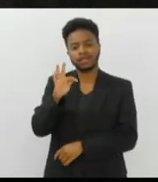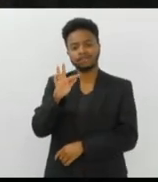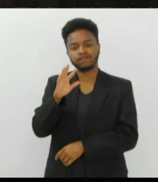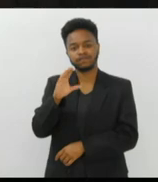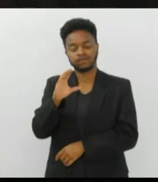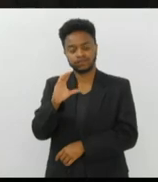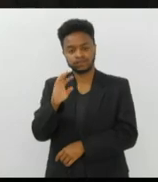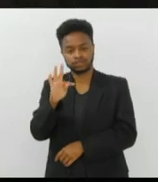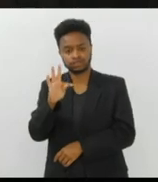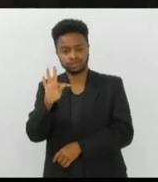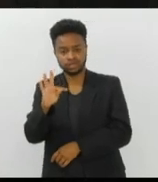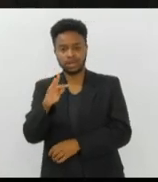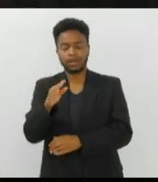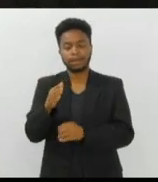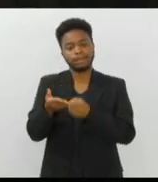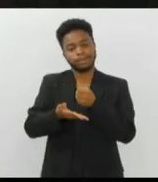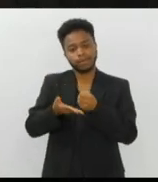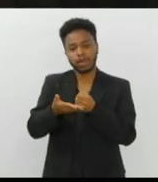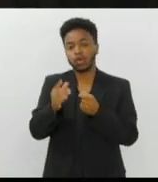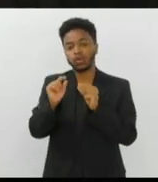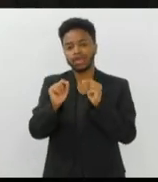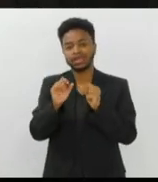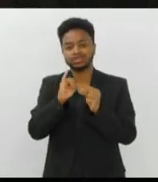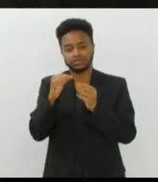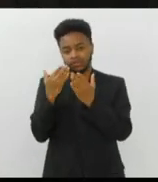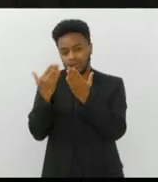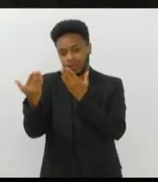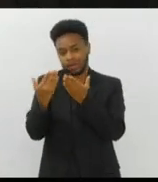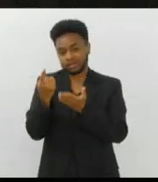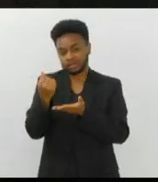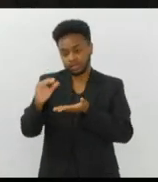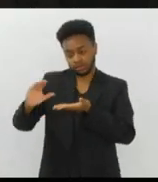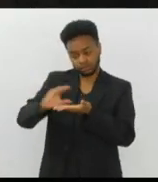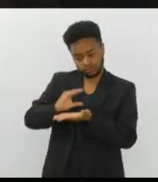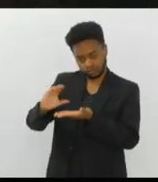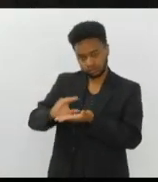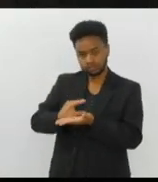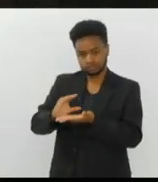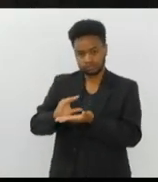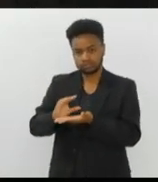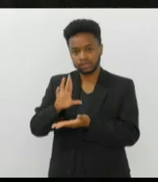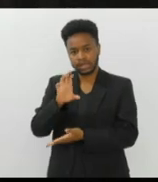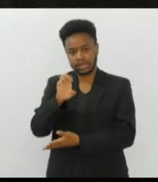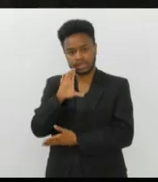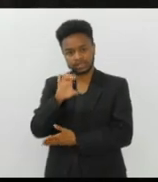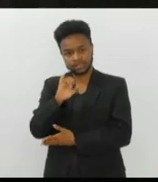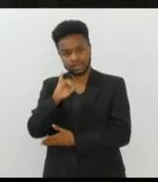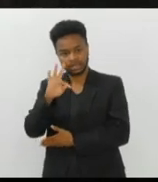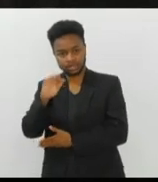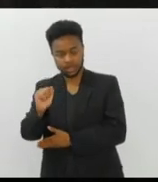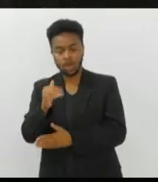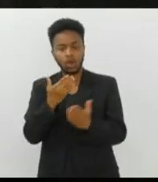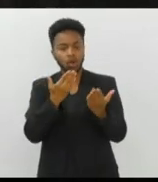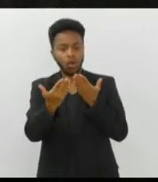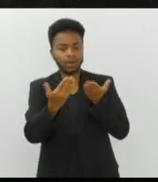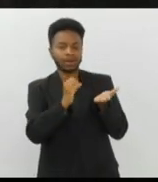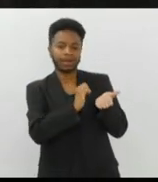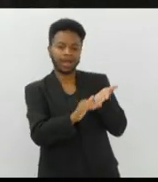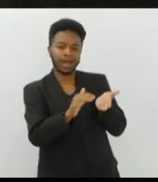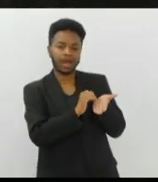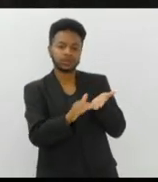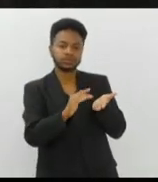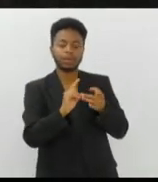É quando se compara as receitas do Estado, ou seja, as receitas do Estado com as despesas,